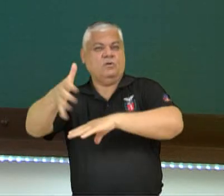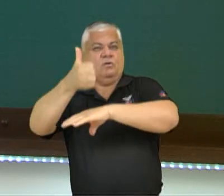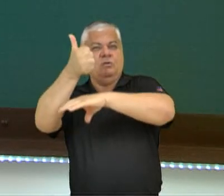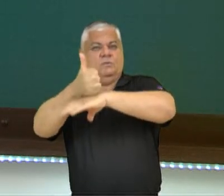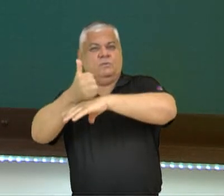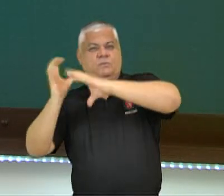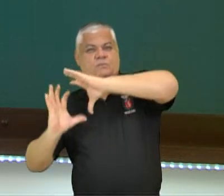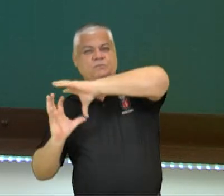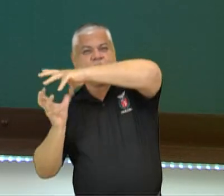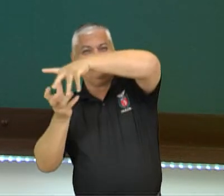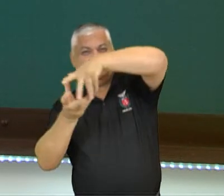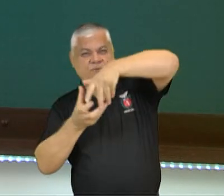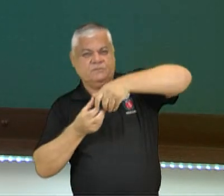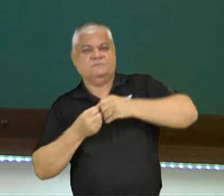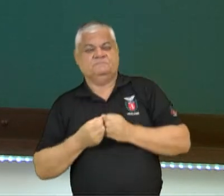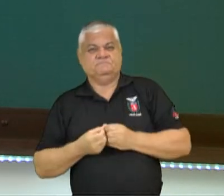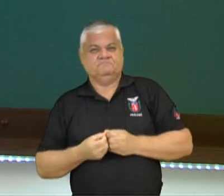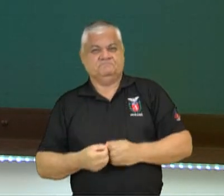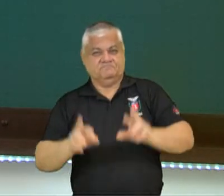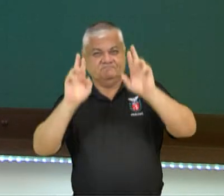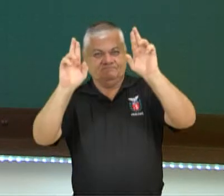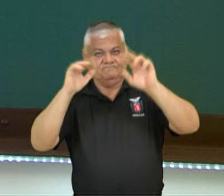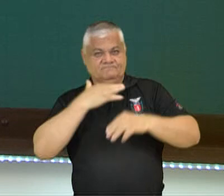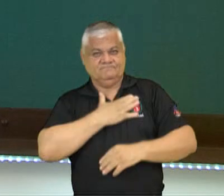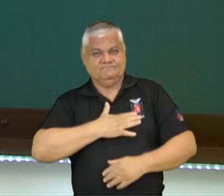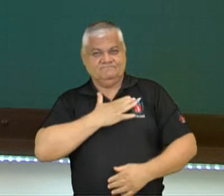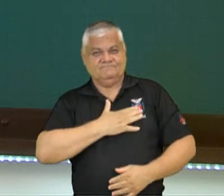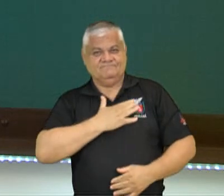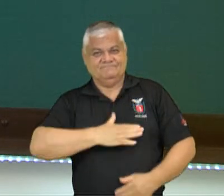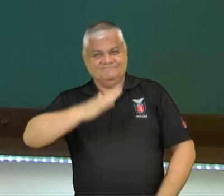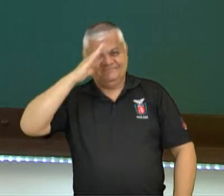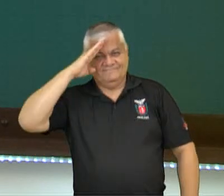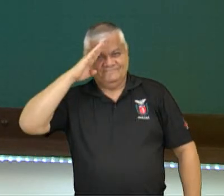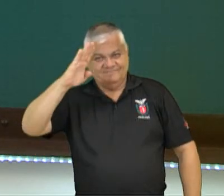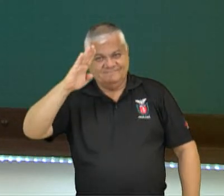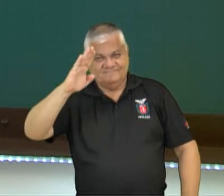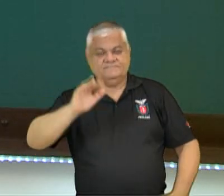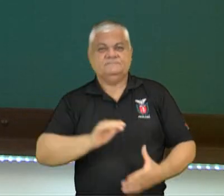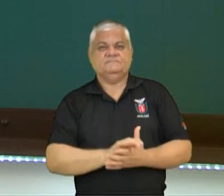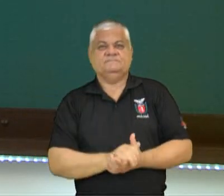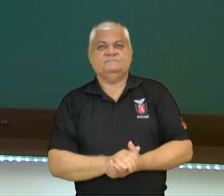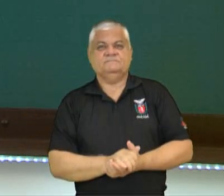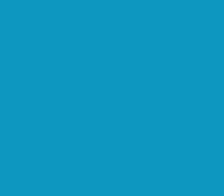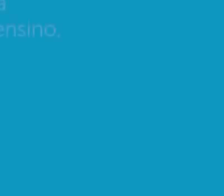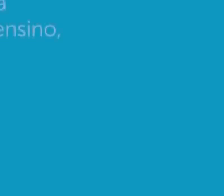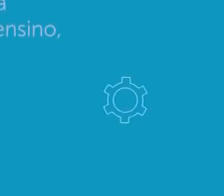como uma grande hegemonia no mundo. Espero que vocês tenham gostado desse vídeo. Até o nosso próximo encontro.